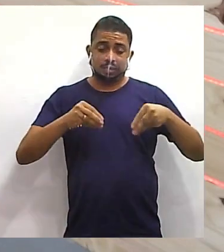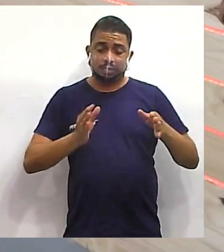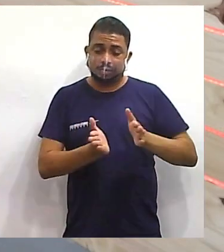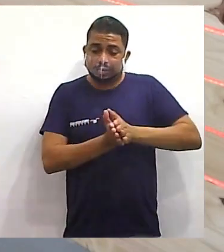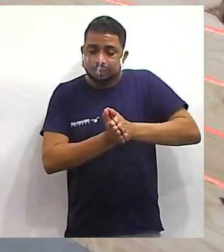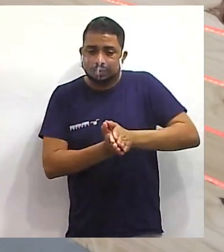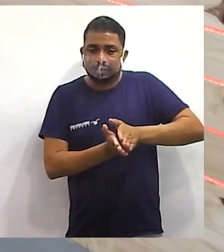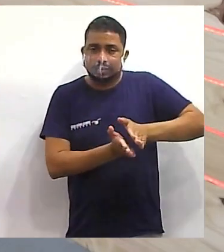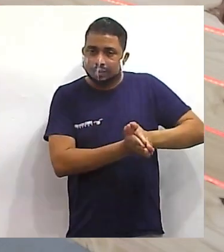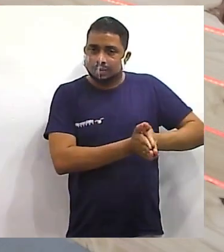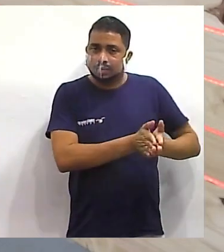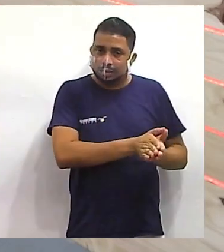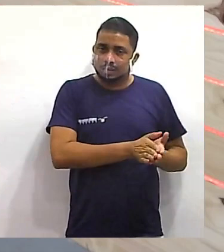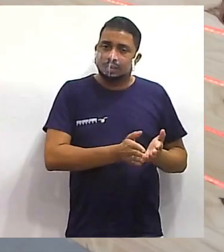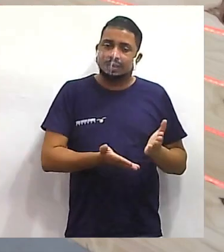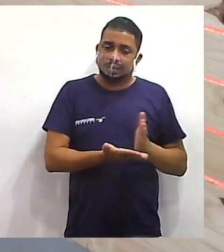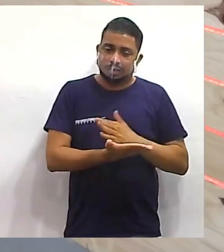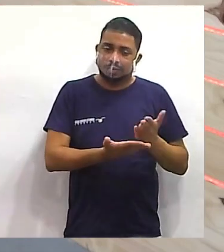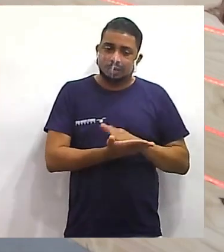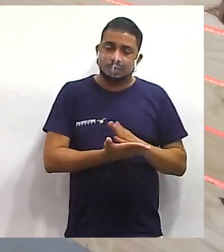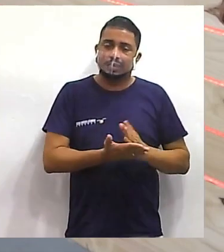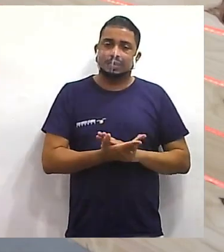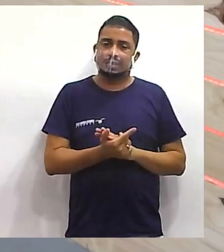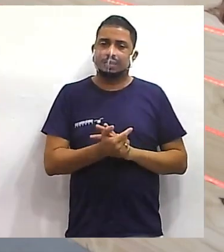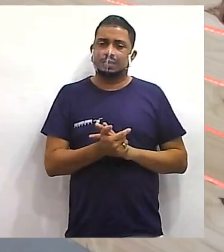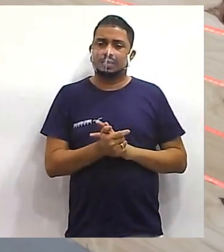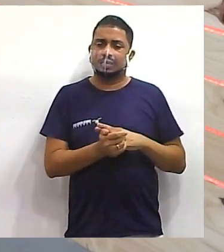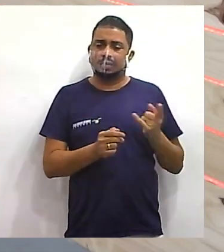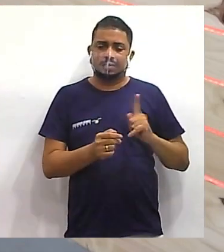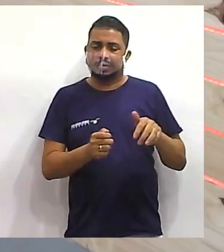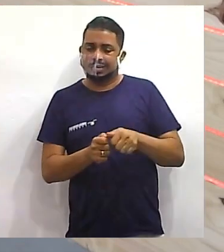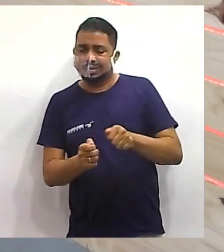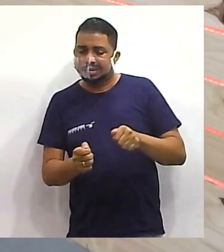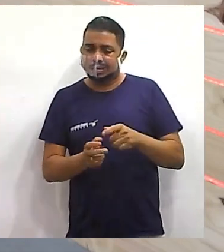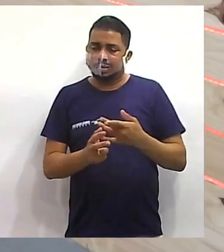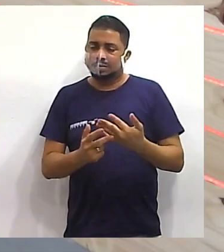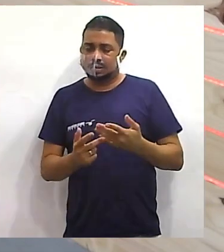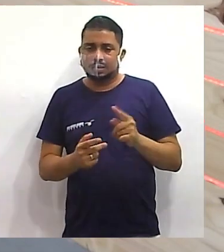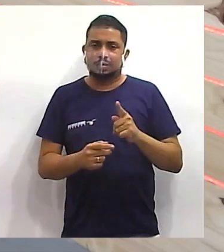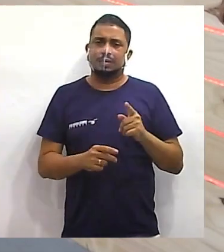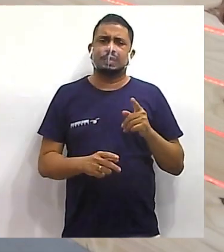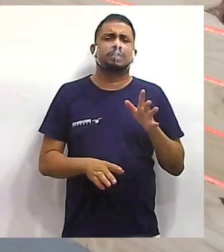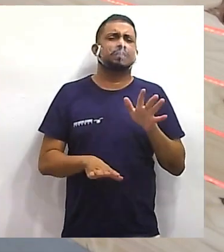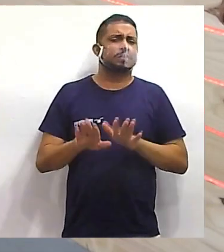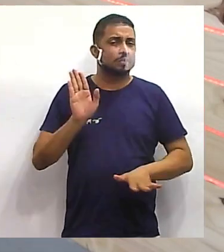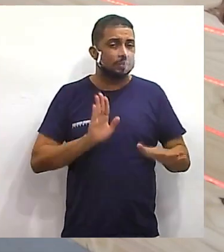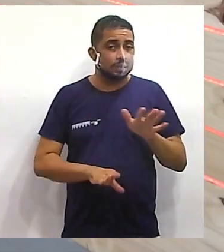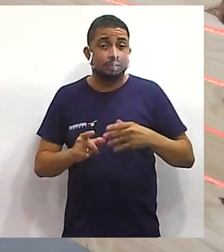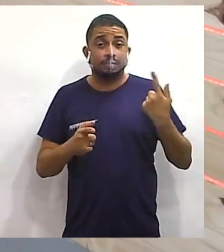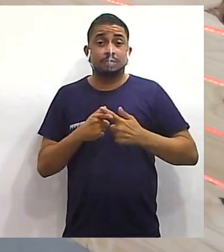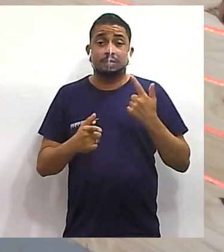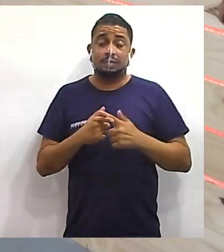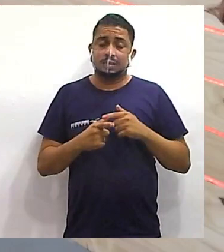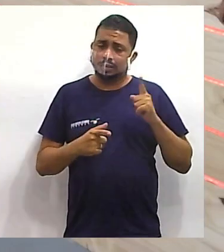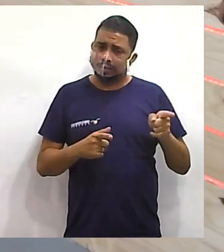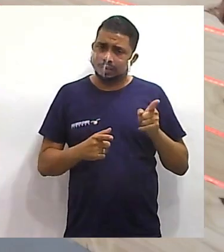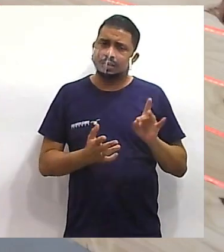tirassem, assim, também para ter cuidado com relação à manutenção, porque ele era